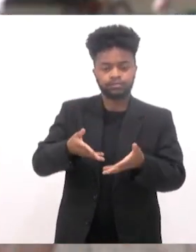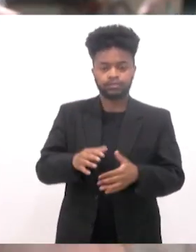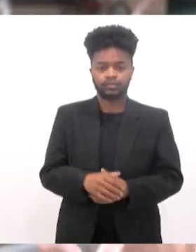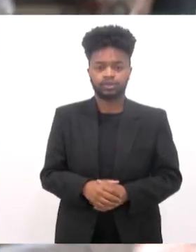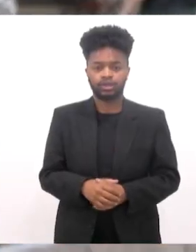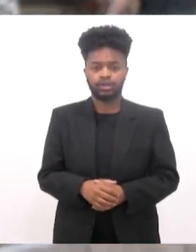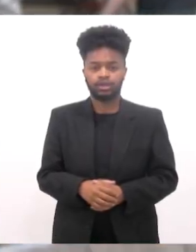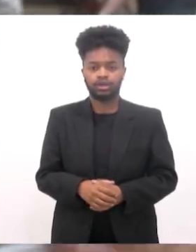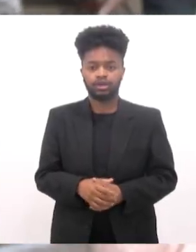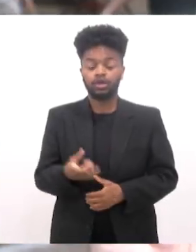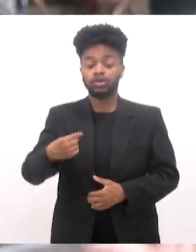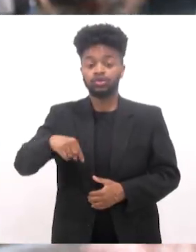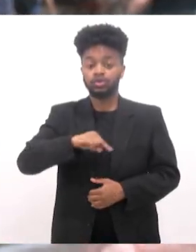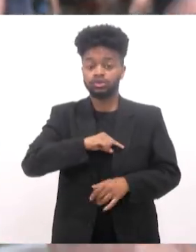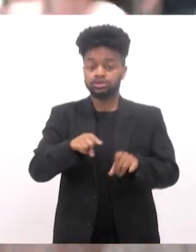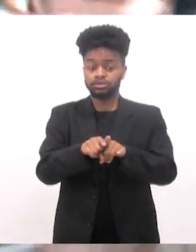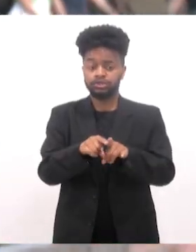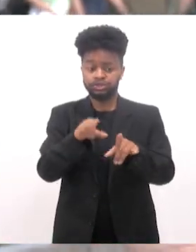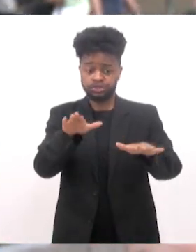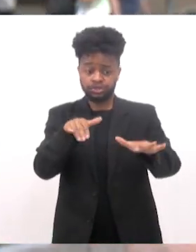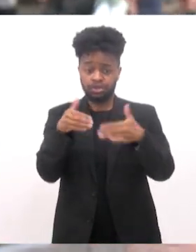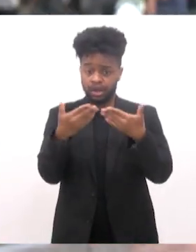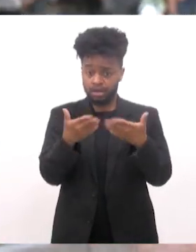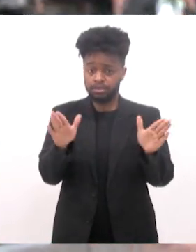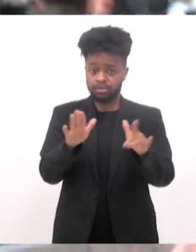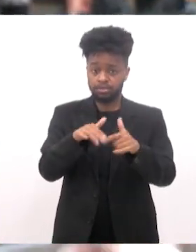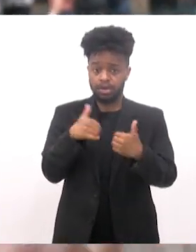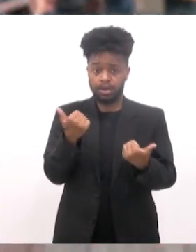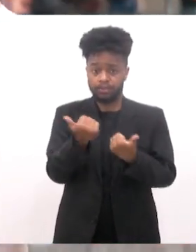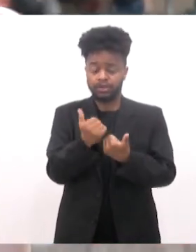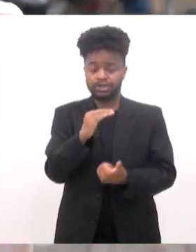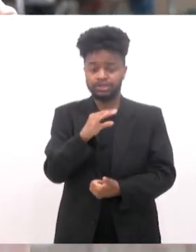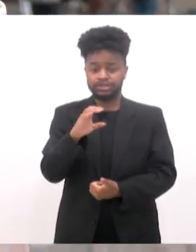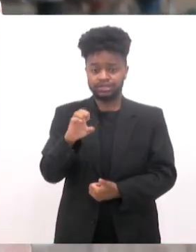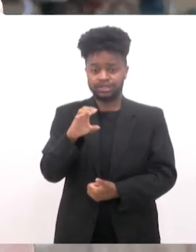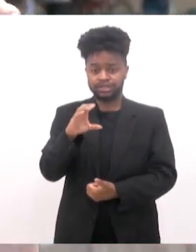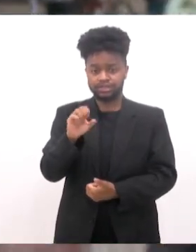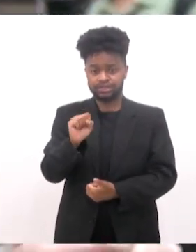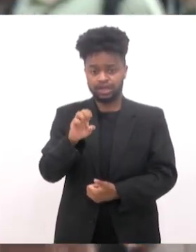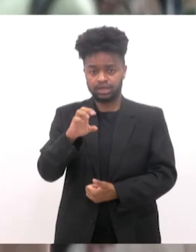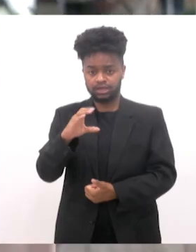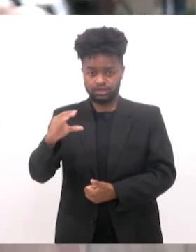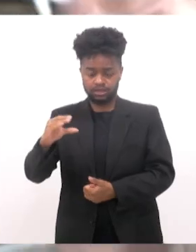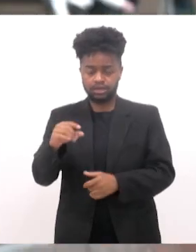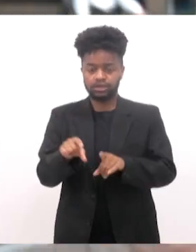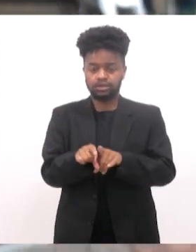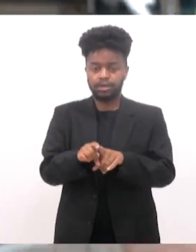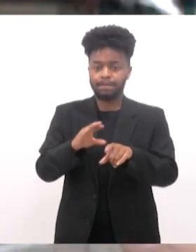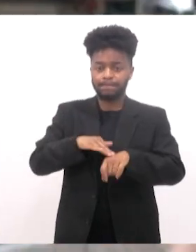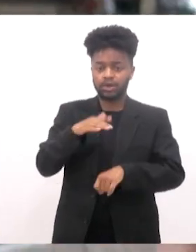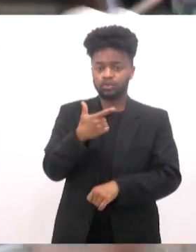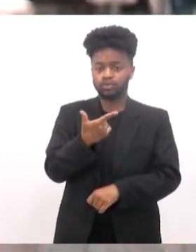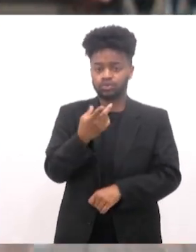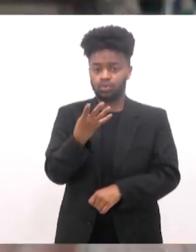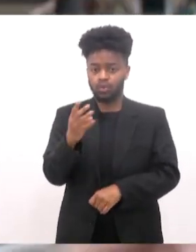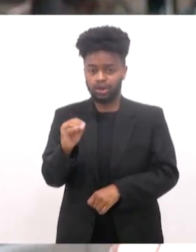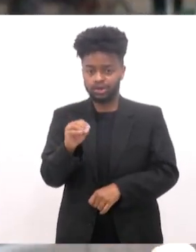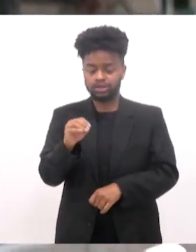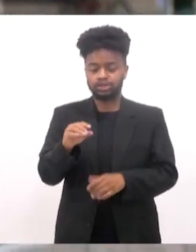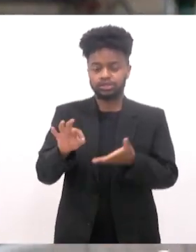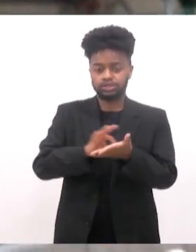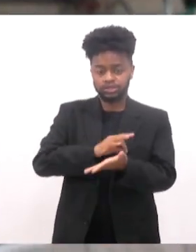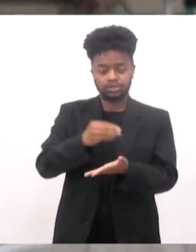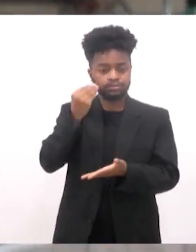fez uma chamada aberta, graças ao apoio da SESEC. Tivemos mais de 240 inscrições para selecionar